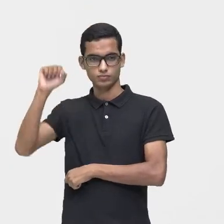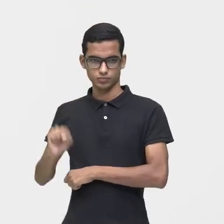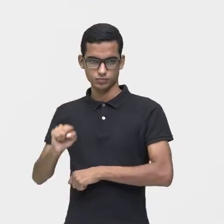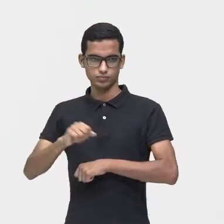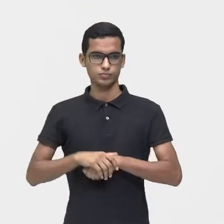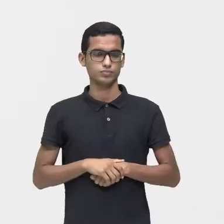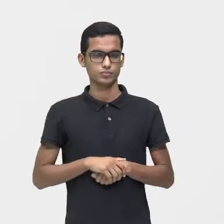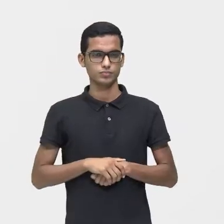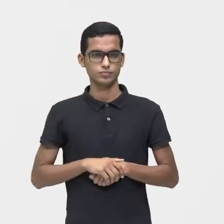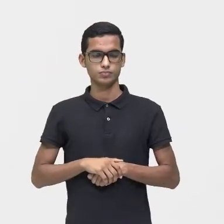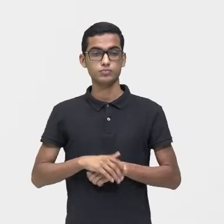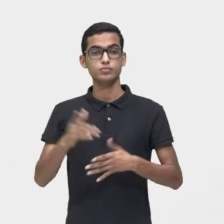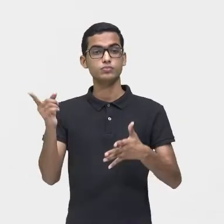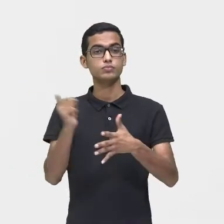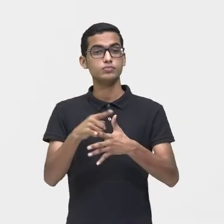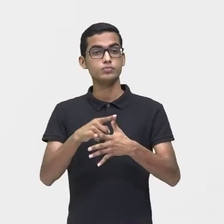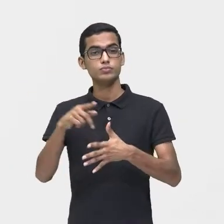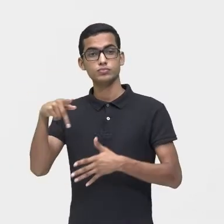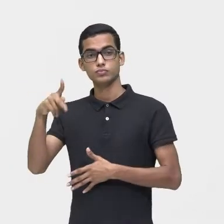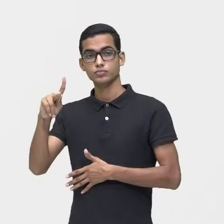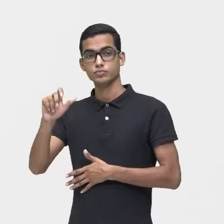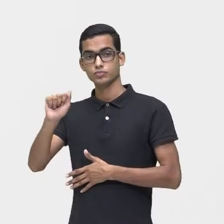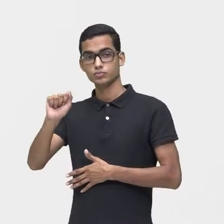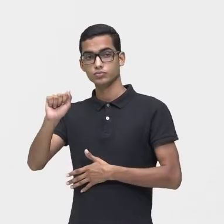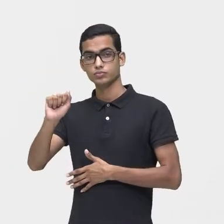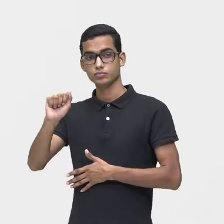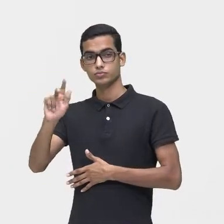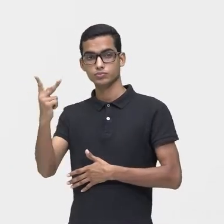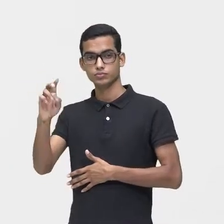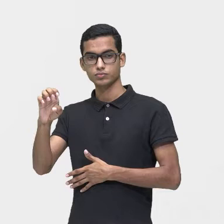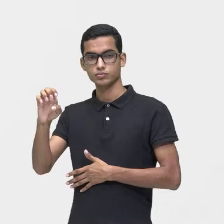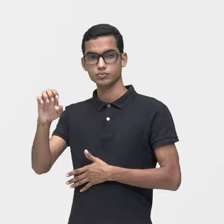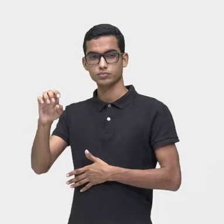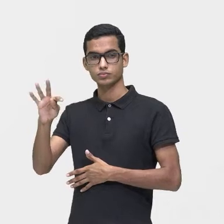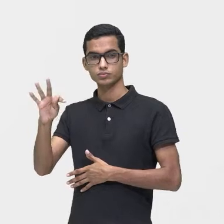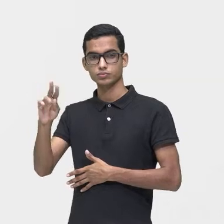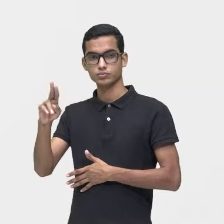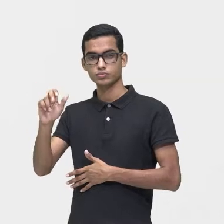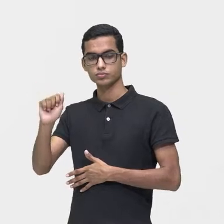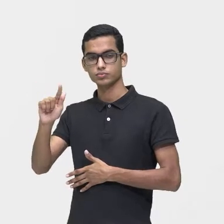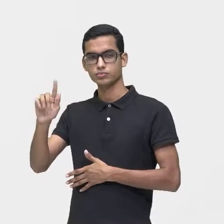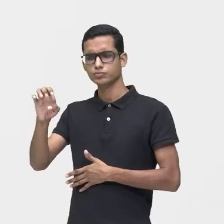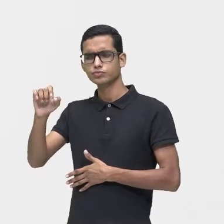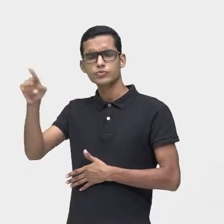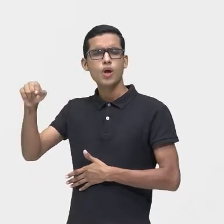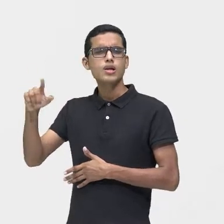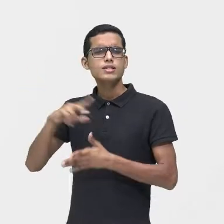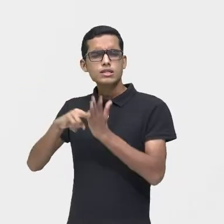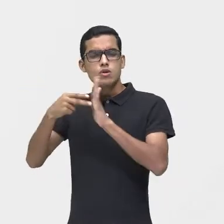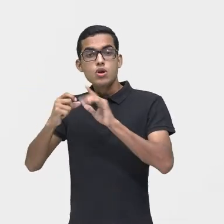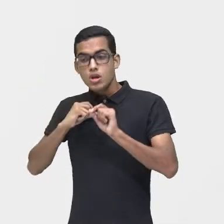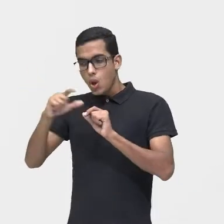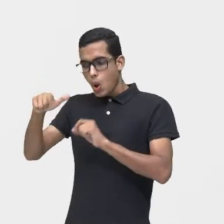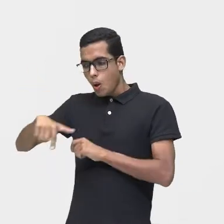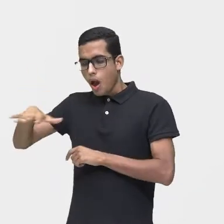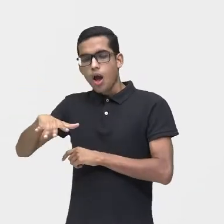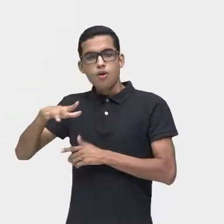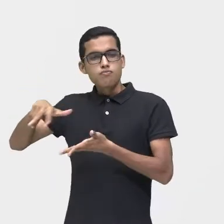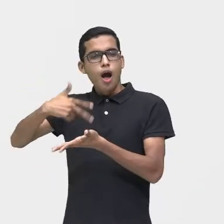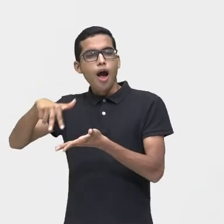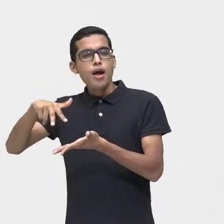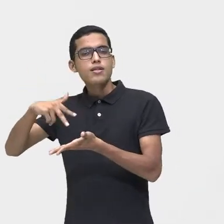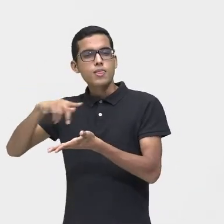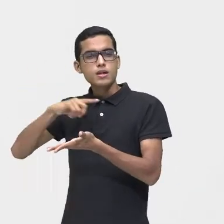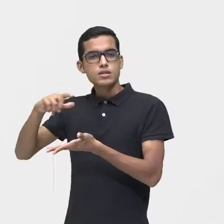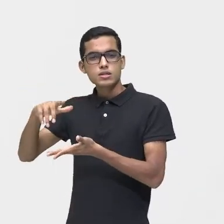das danças indígenas brasileiras que evocam as entidades que controlam o tempo. É dançada na época das